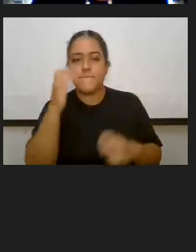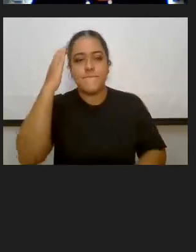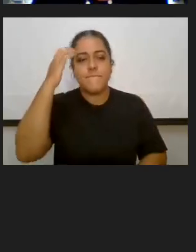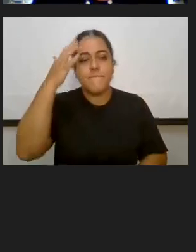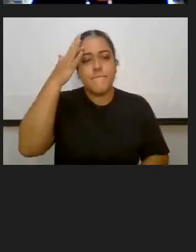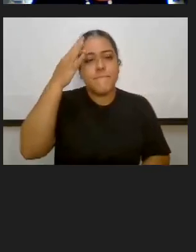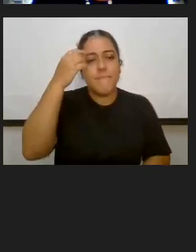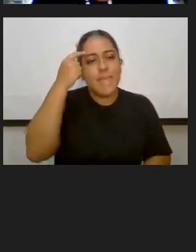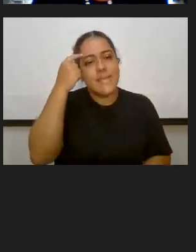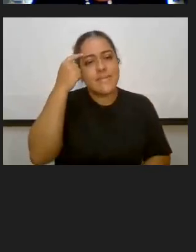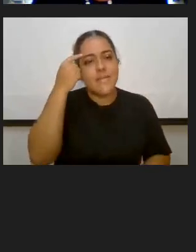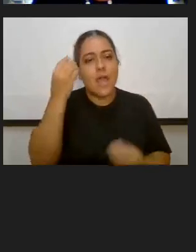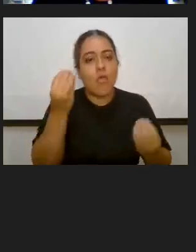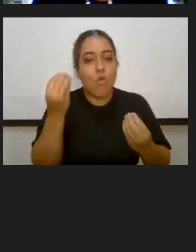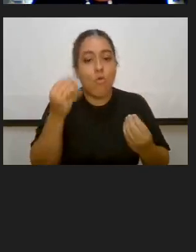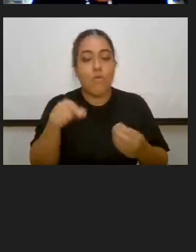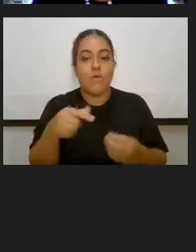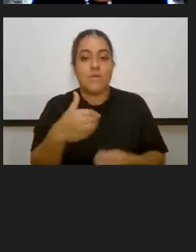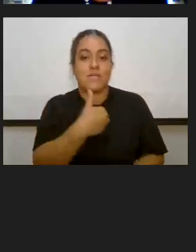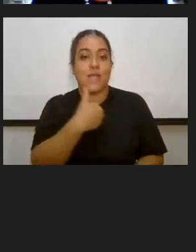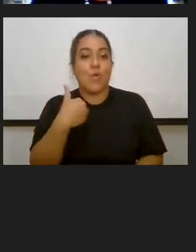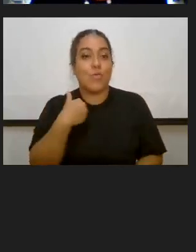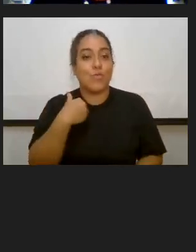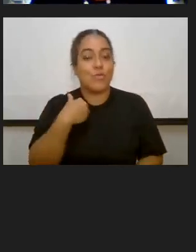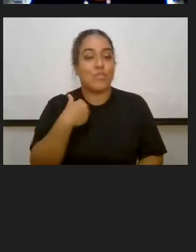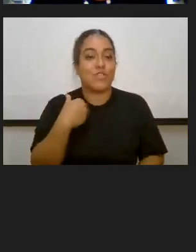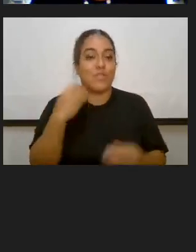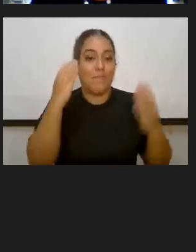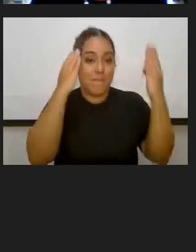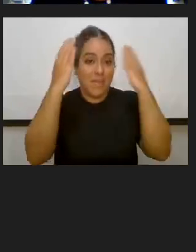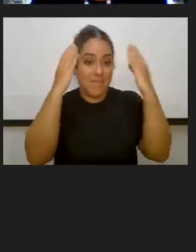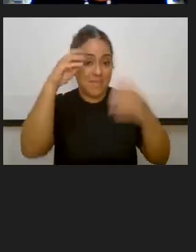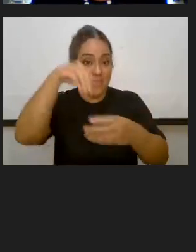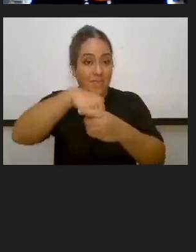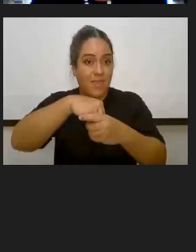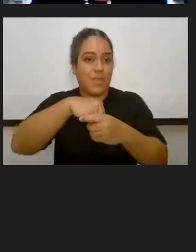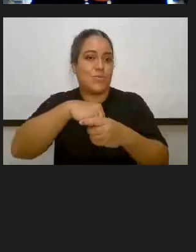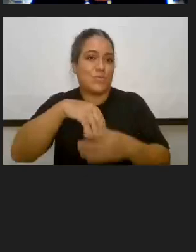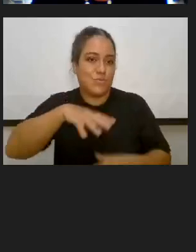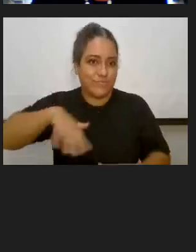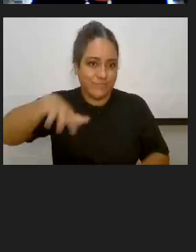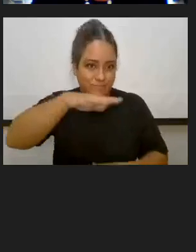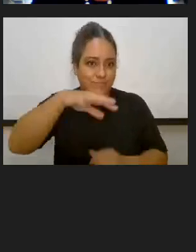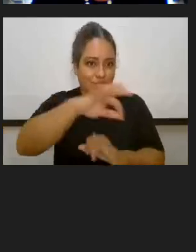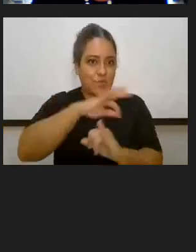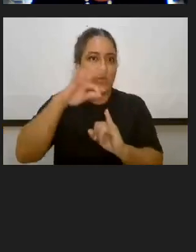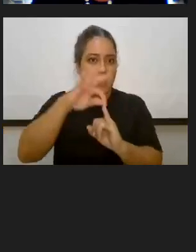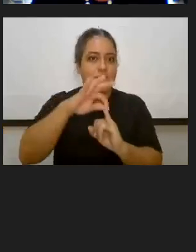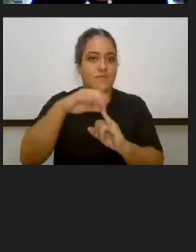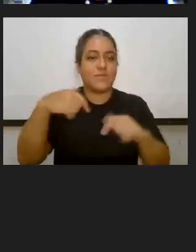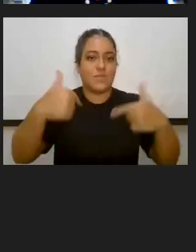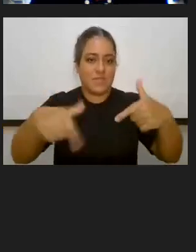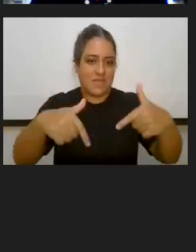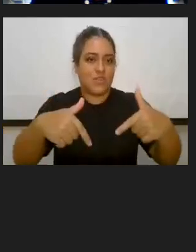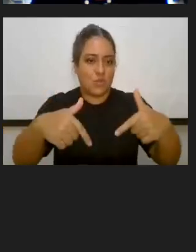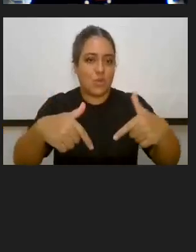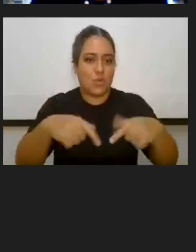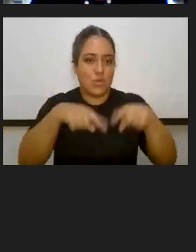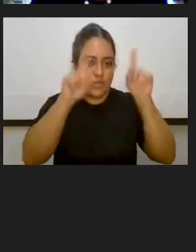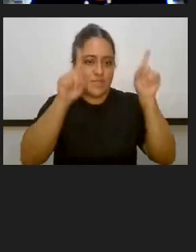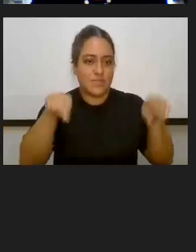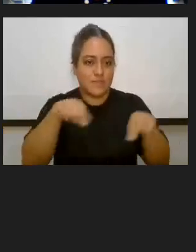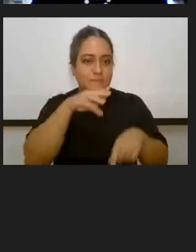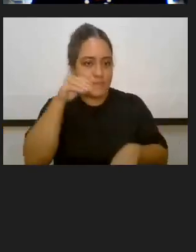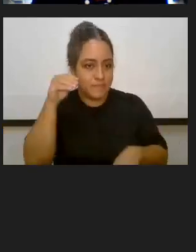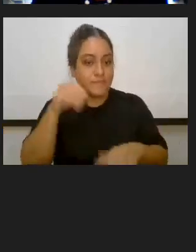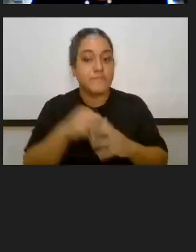da saúde mental no espaço do IFES e seus servidores. E aí